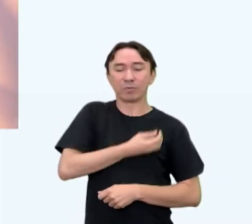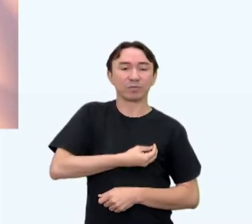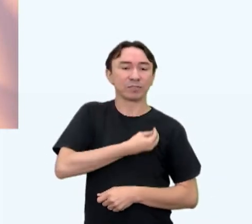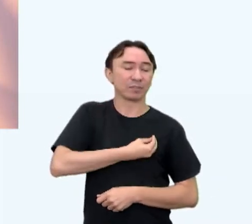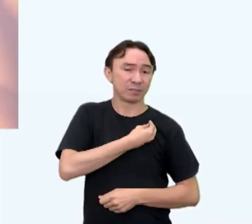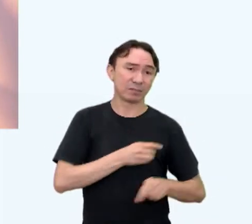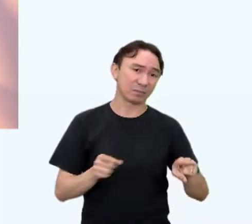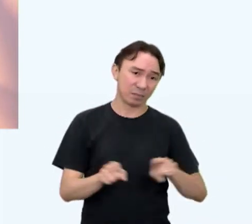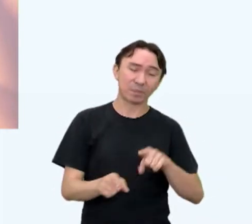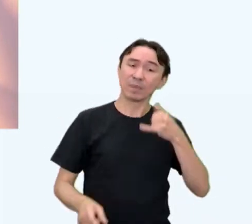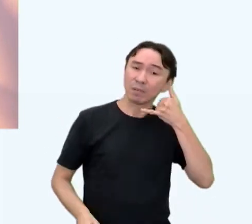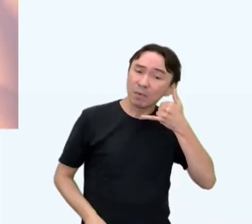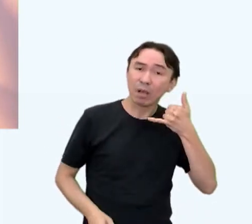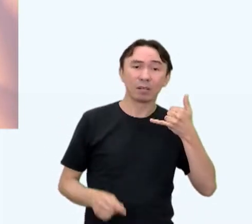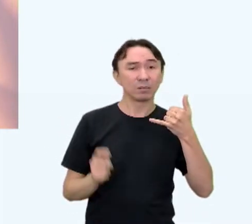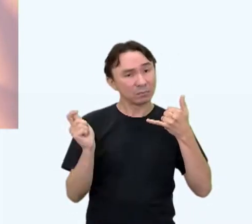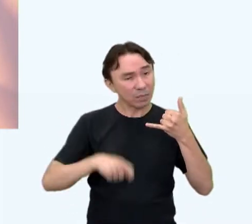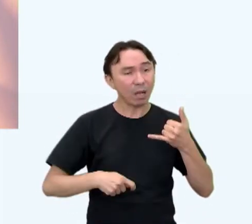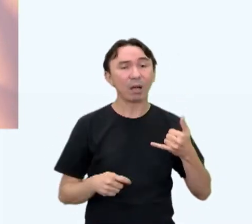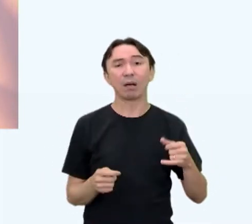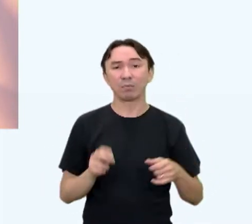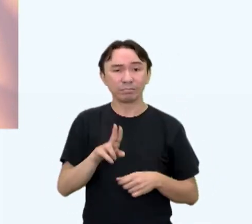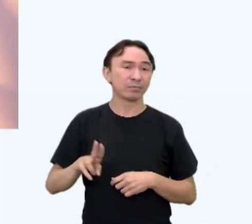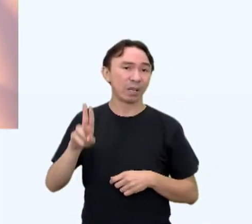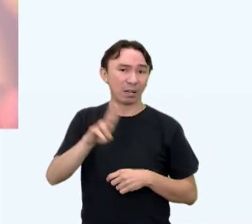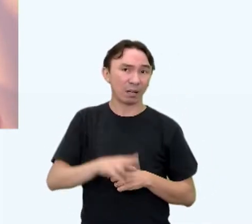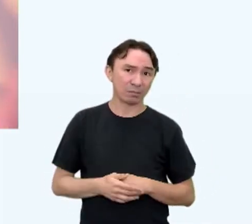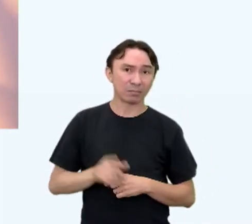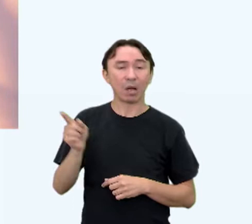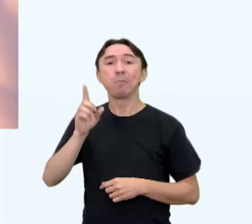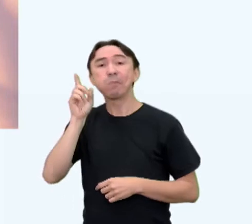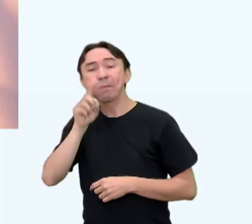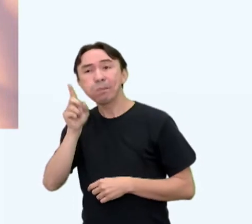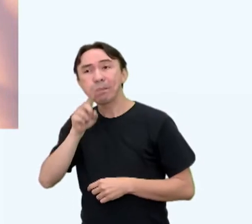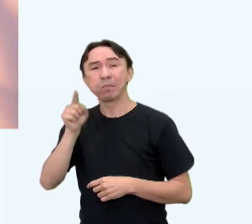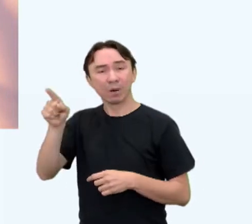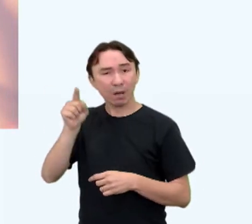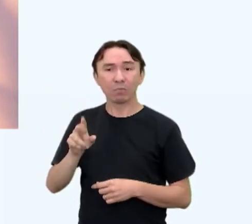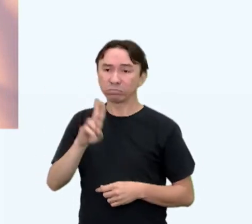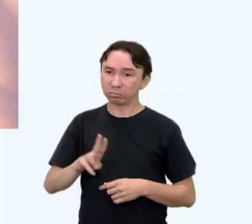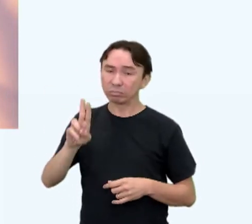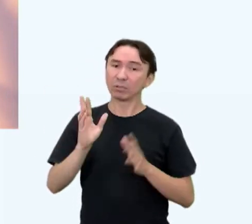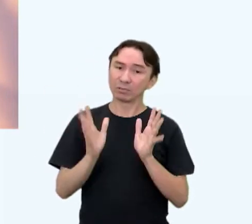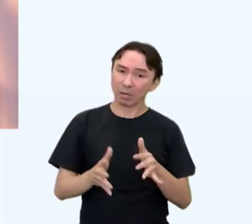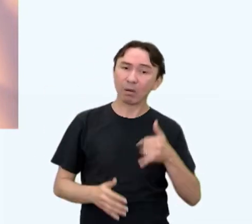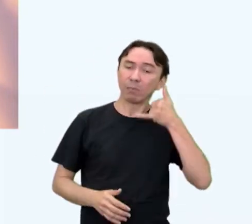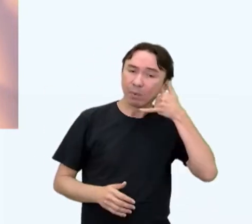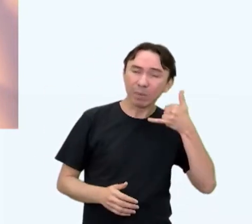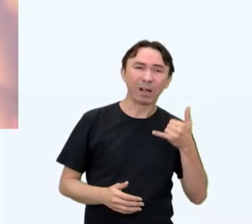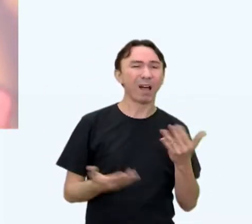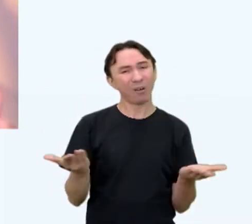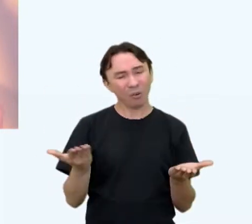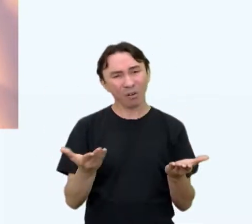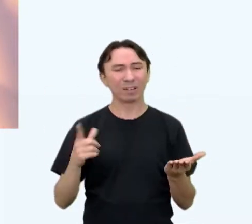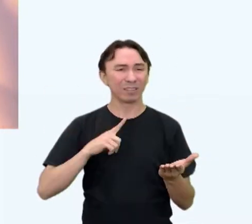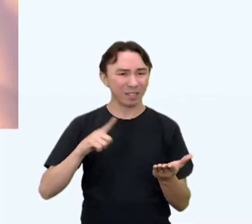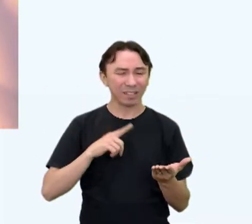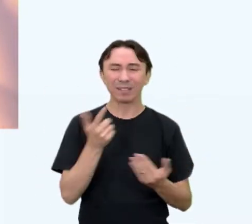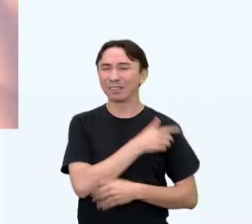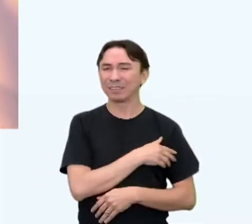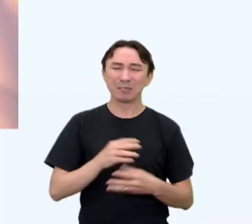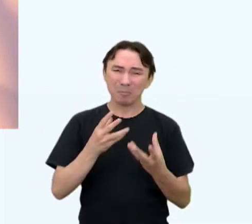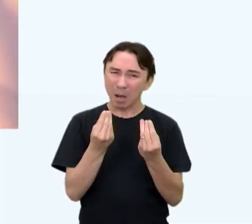vinha sendo utilizado, por exemplo, na Califórnia. E eu acho que é uma tendência, agora com Big Data, com inteligência artificial, que a